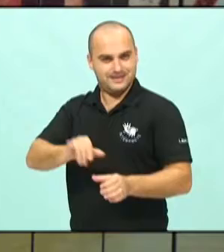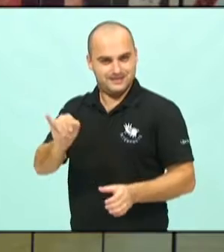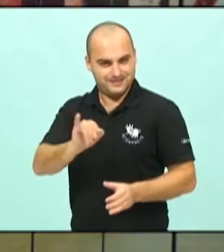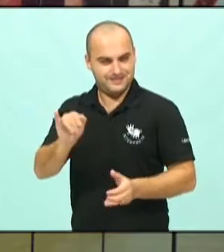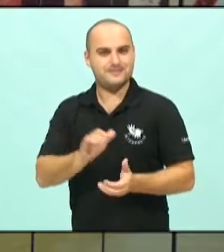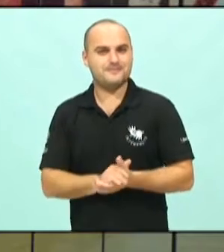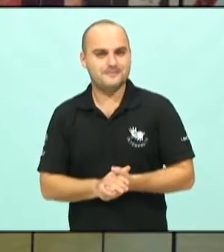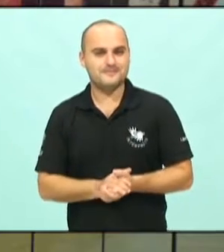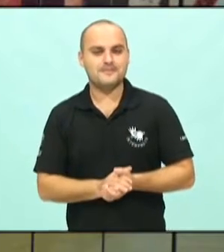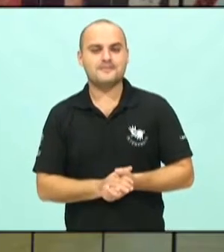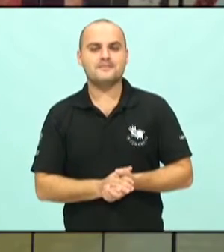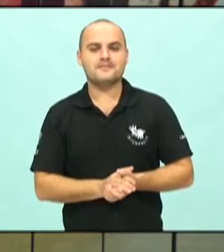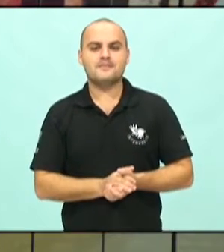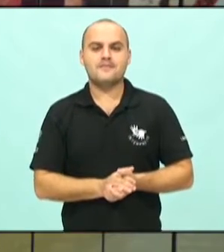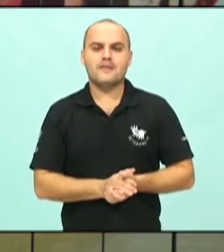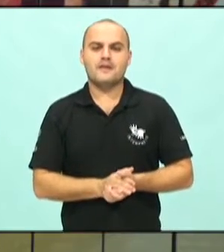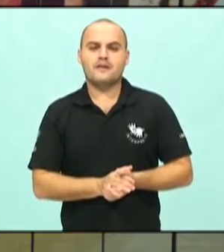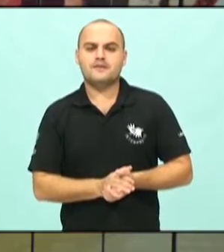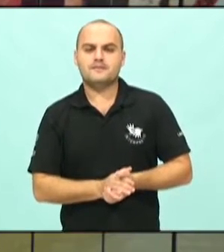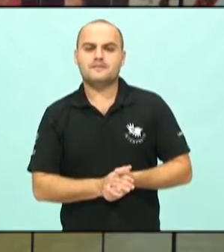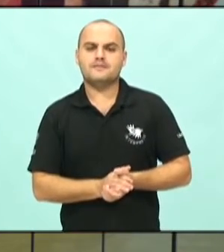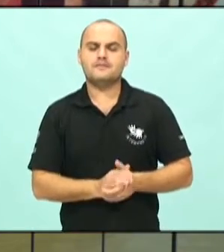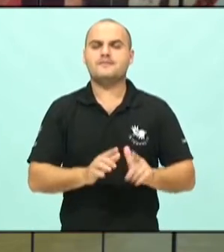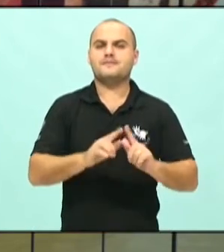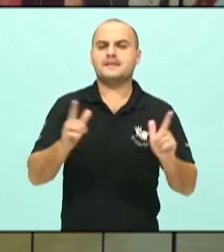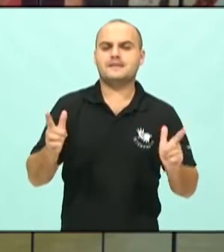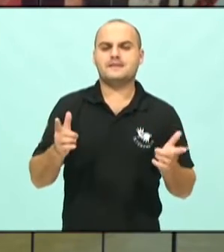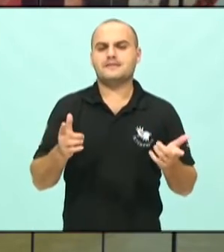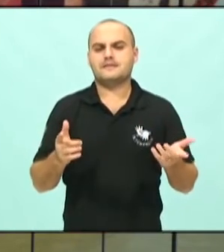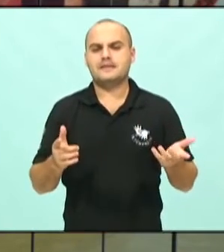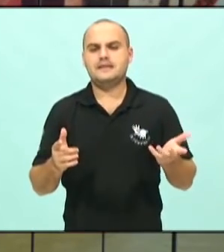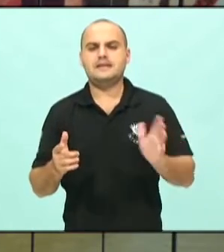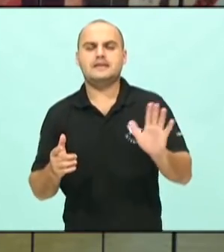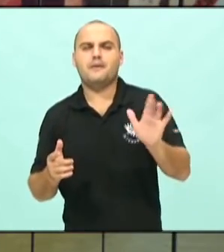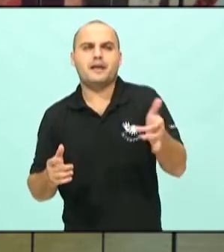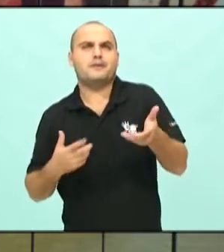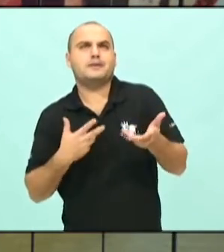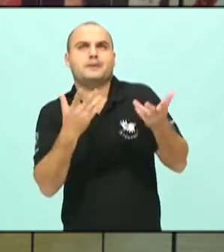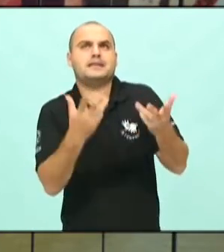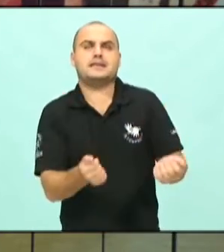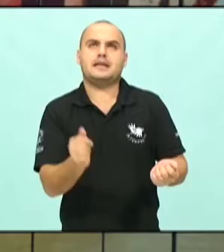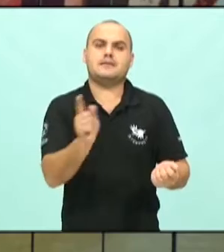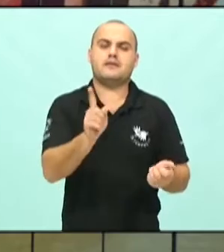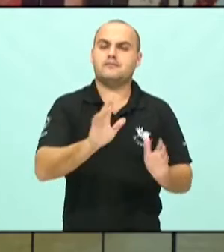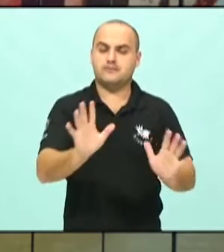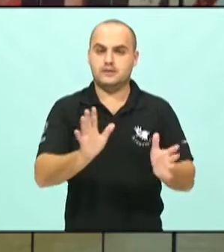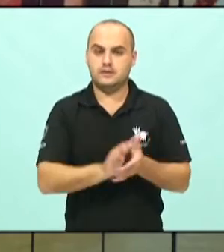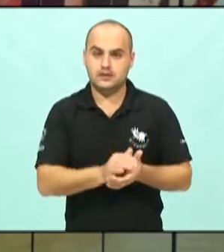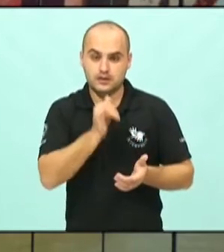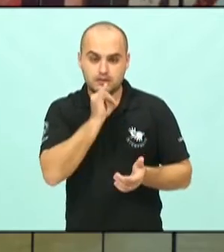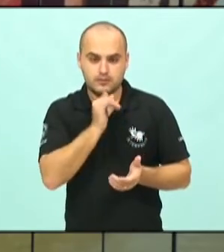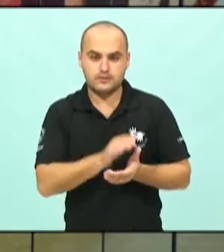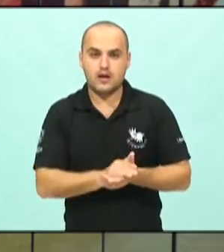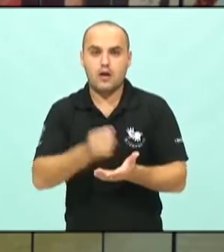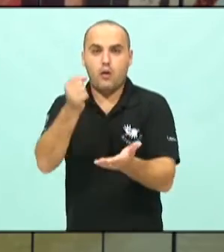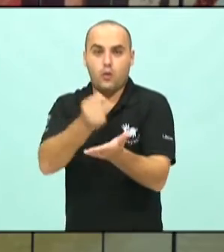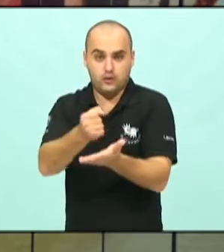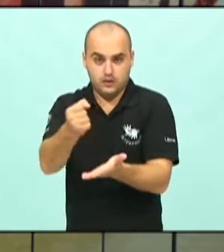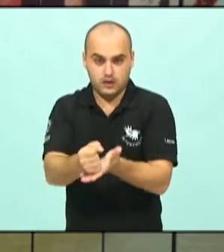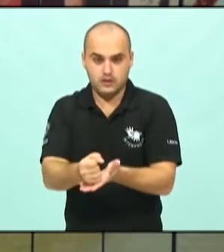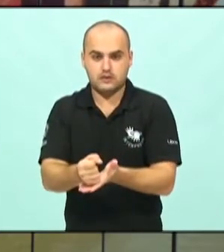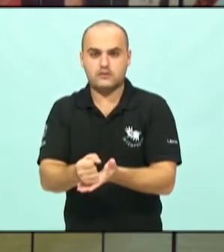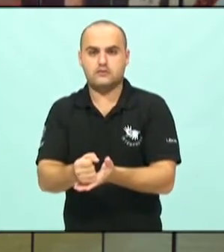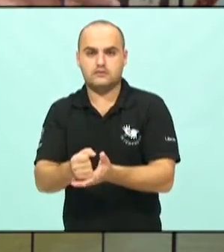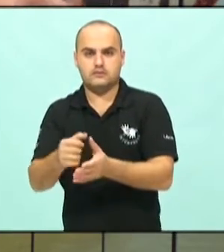um pouco, que não sei te dizer, que não é que eu não admitiria, né? Vem uma equipe, a gente contrata,